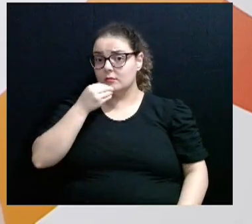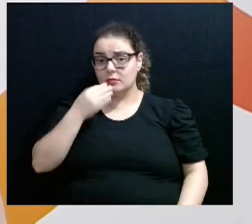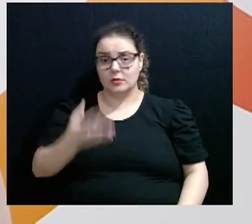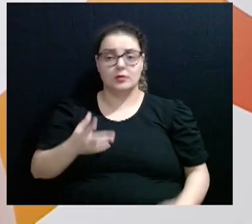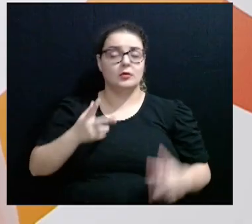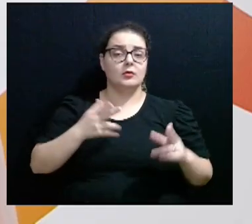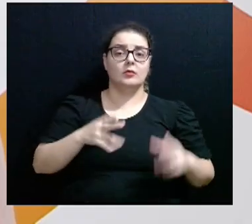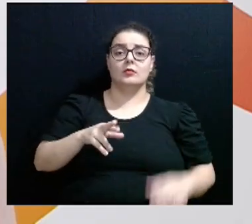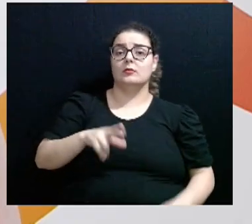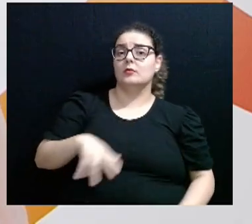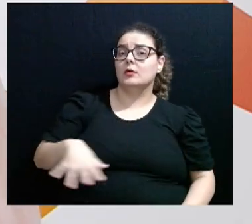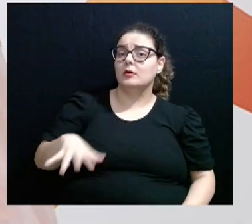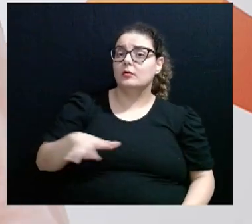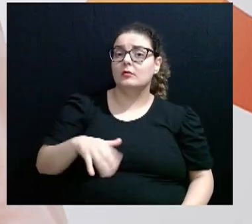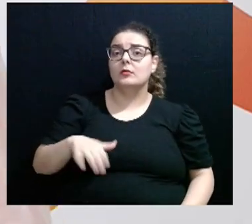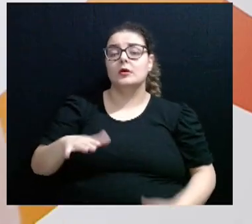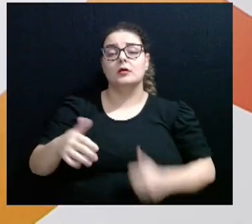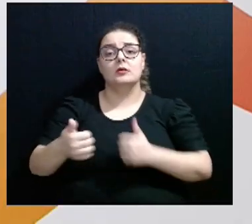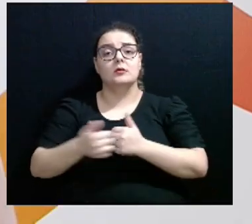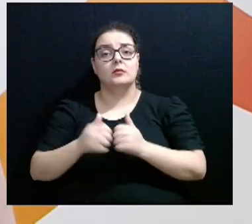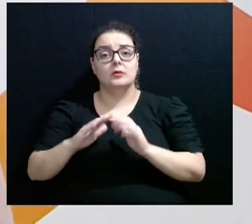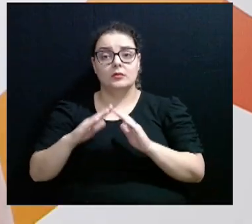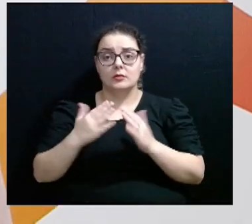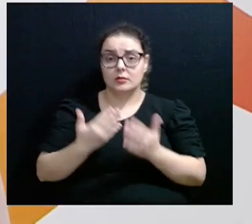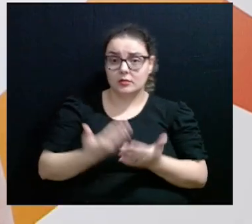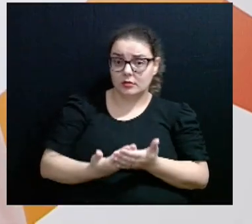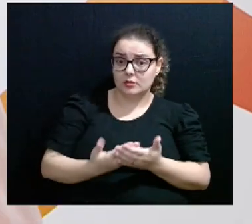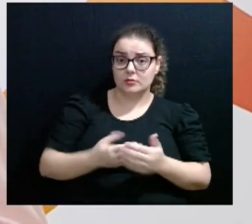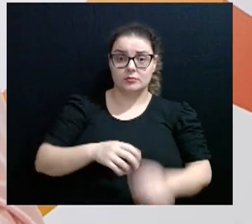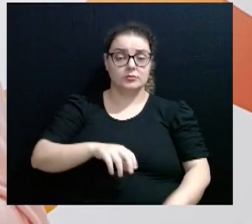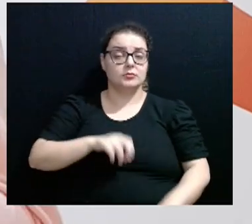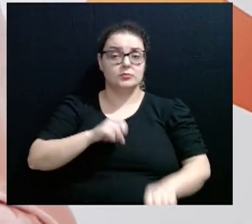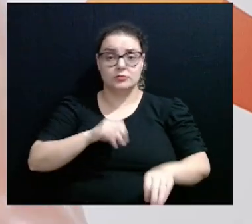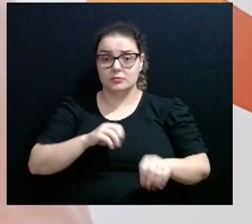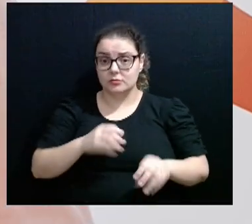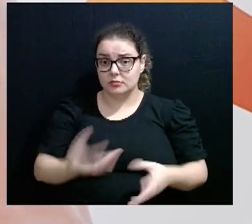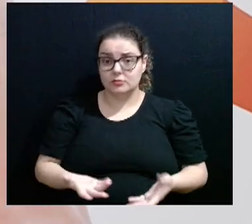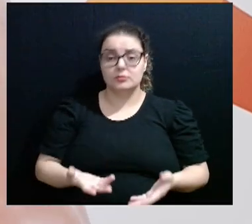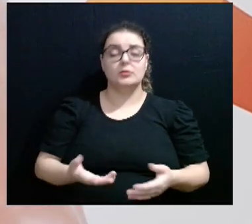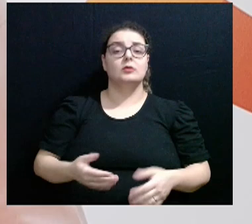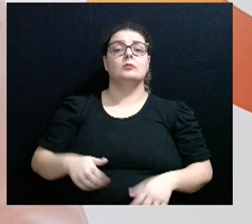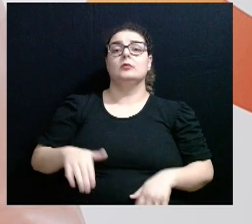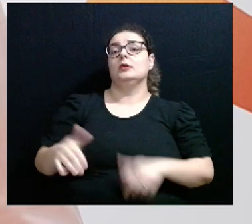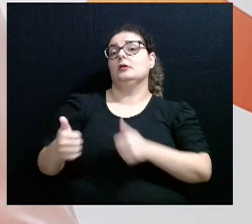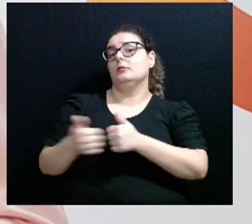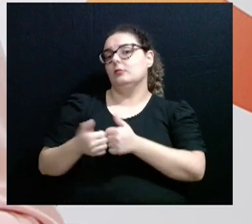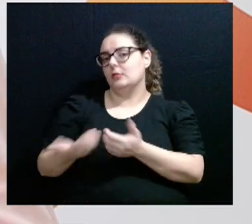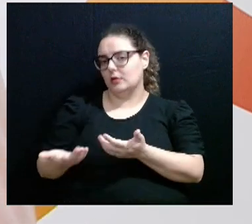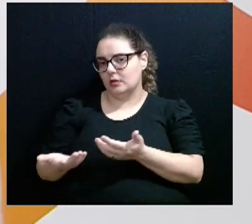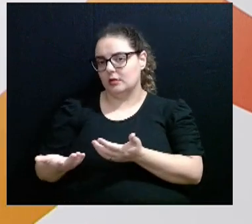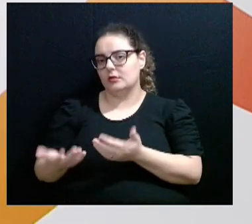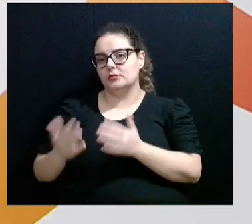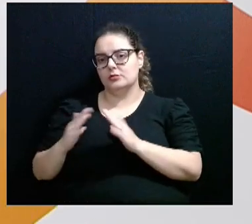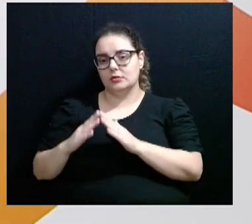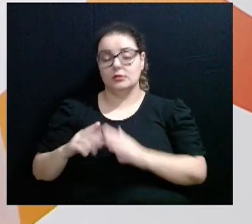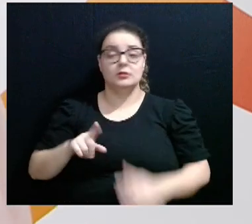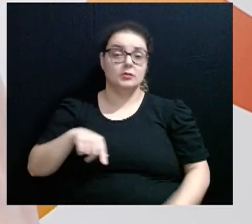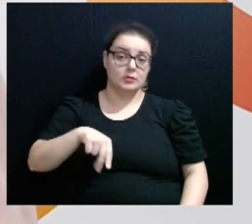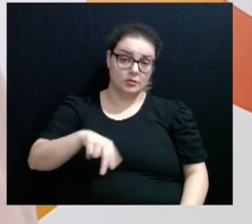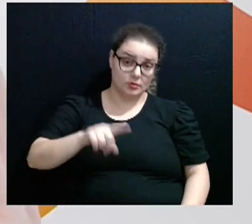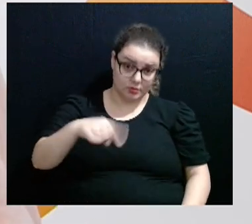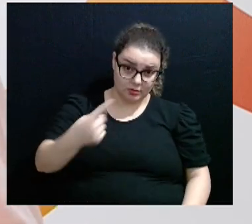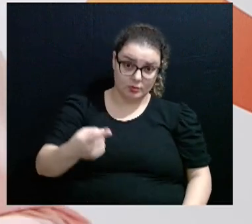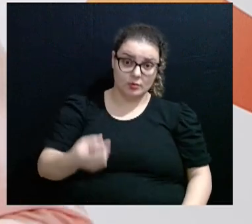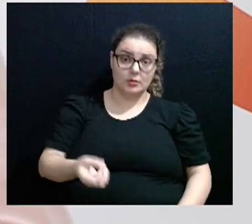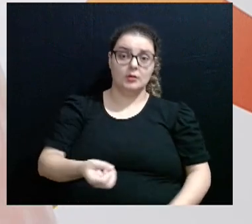região, mais próximo da sua escola, da sua instituição de ensino, mais próximo da sua casa. E outra dica também muito importante: dentro do portal do CIE, quando